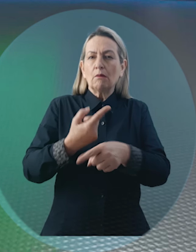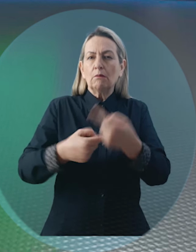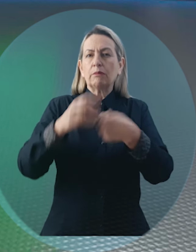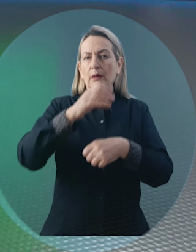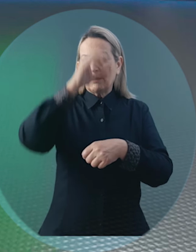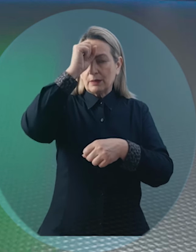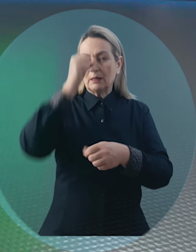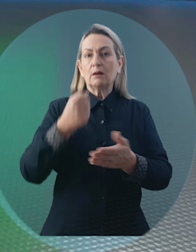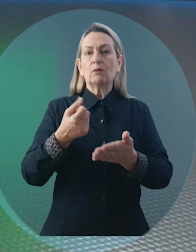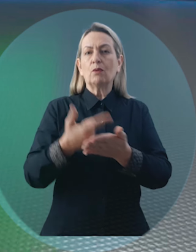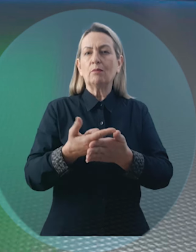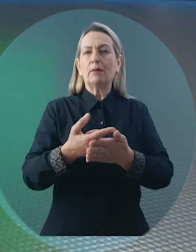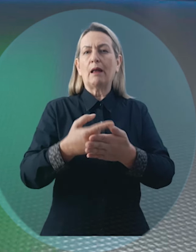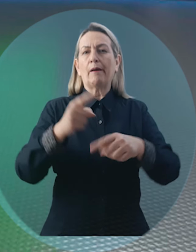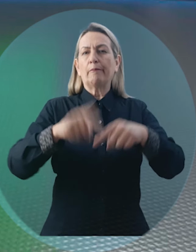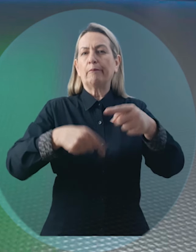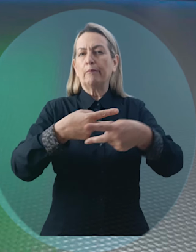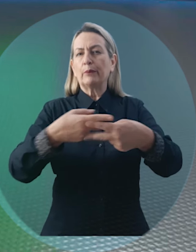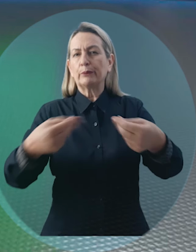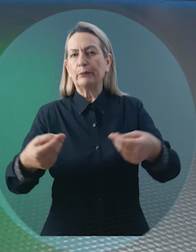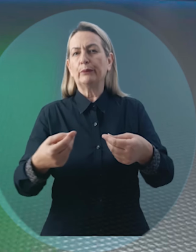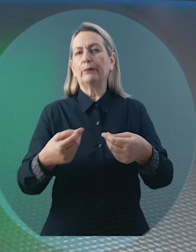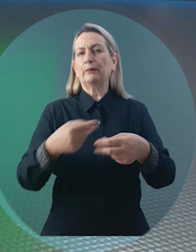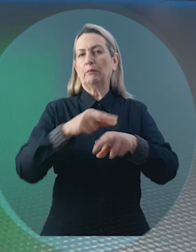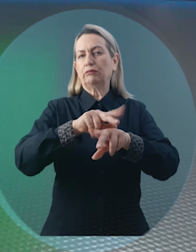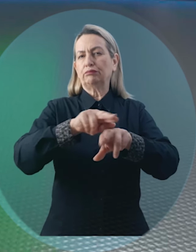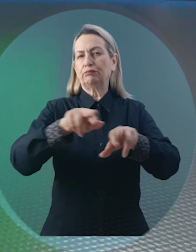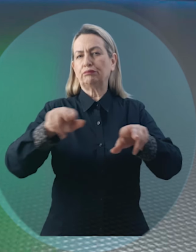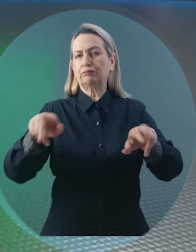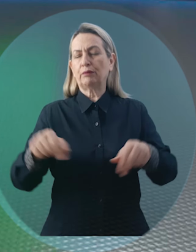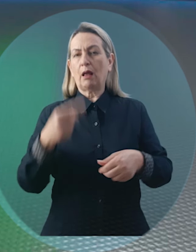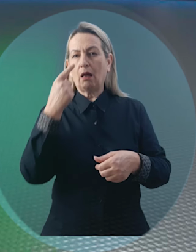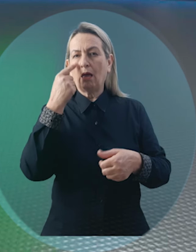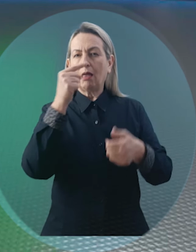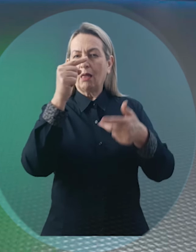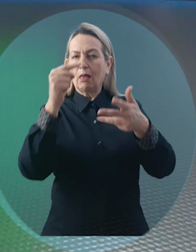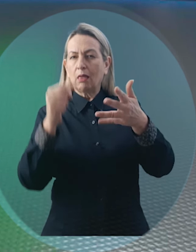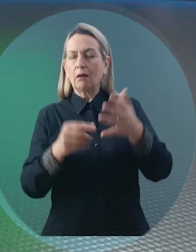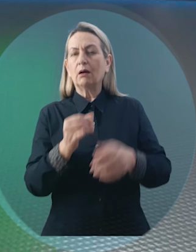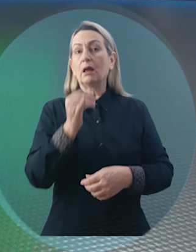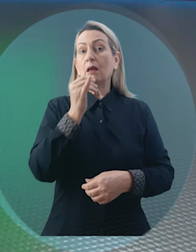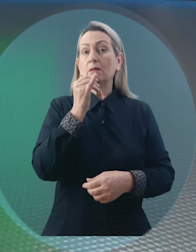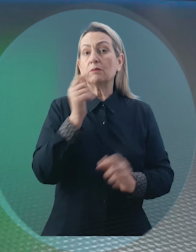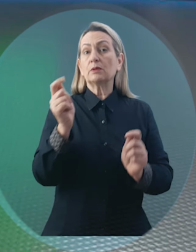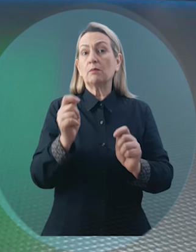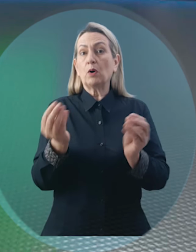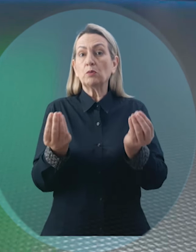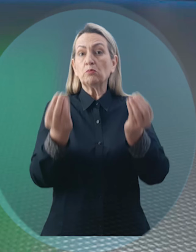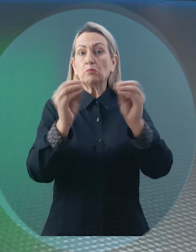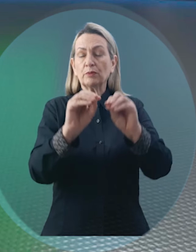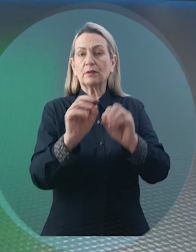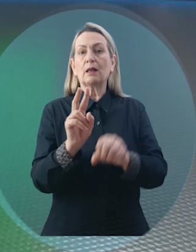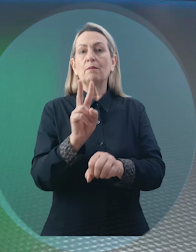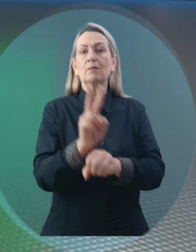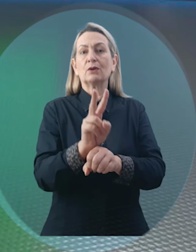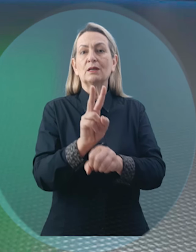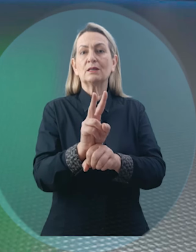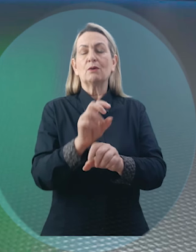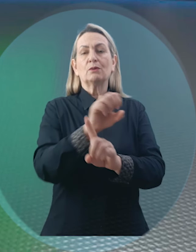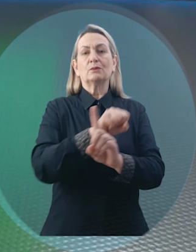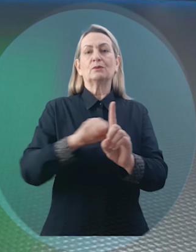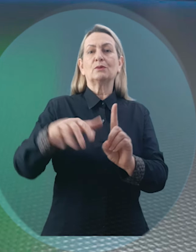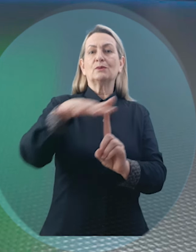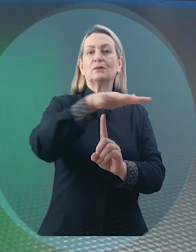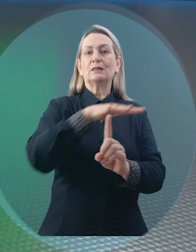de capacitações aquisição de equipamentos de materiais então esses são alguns dos exemplos passíveis de